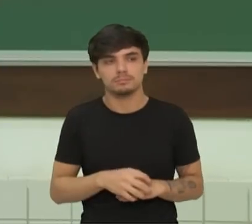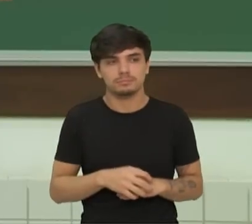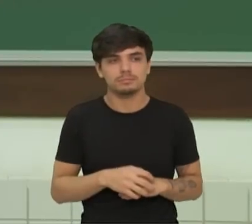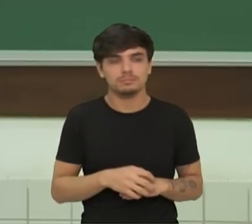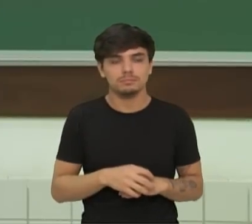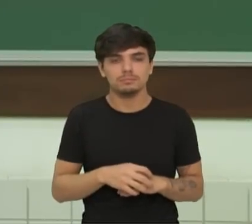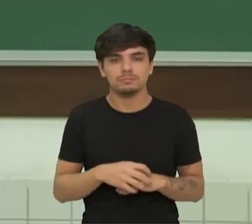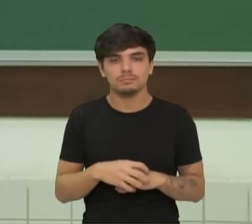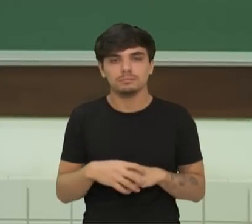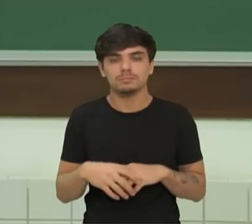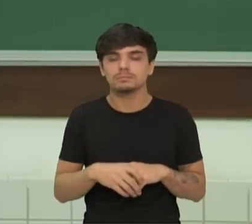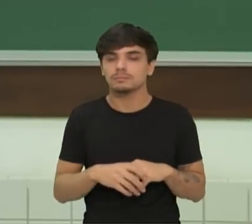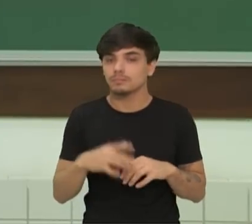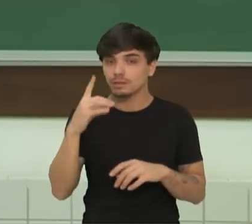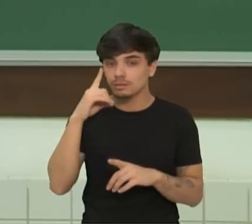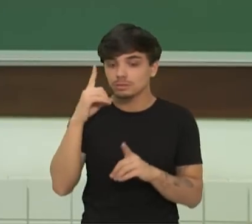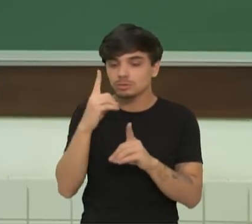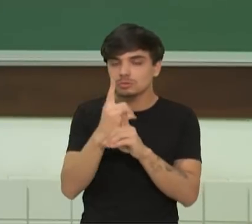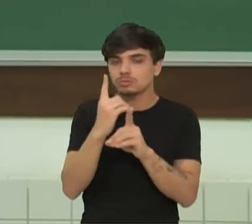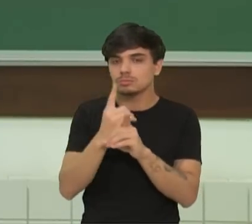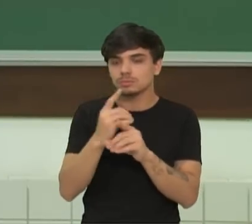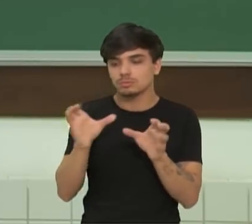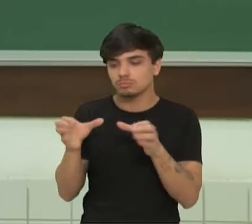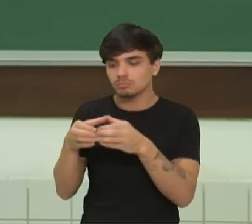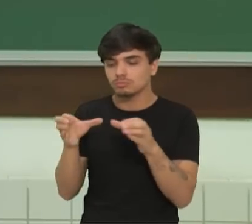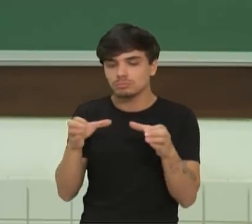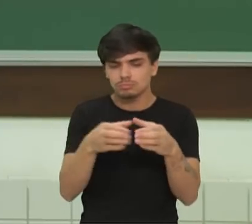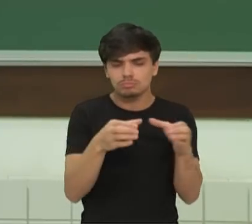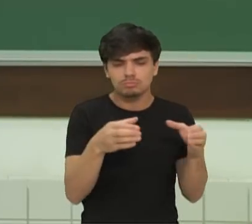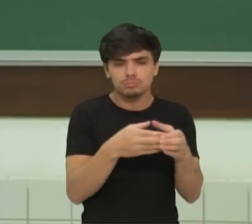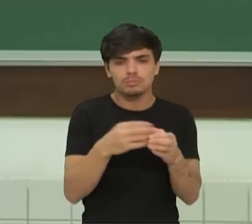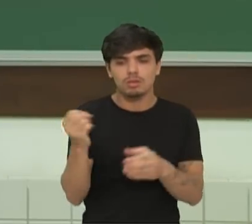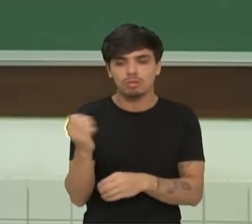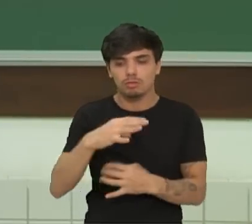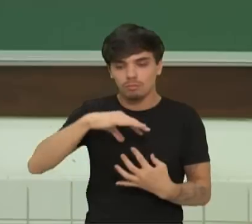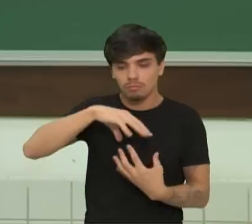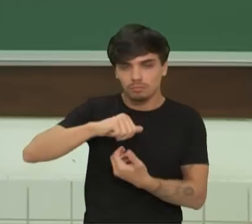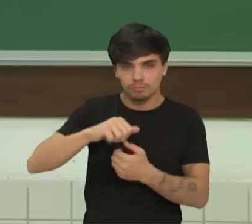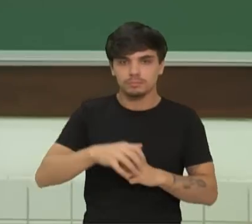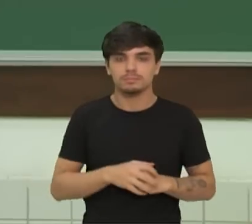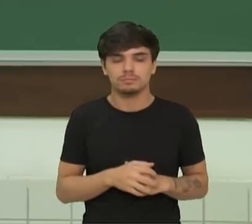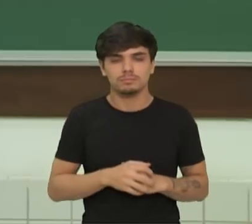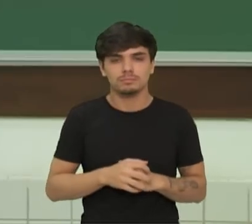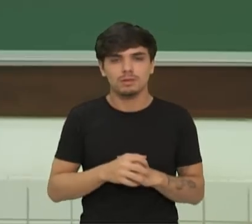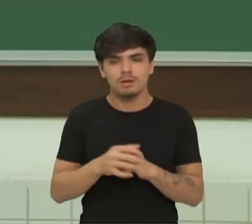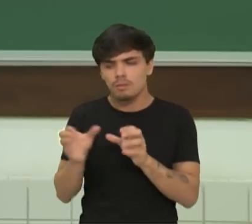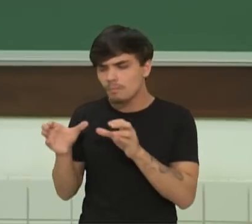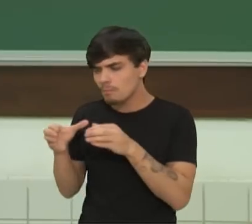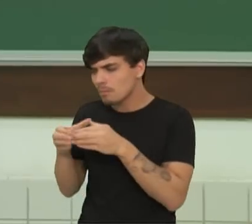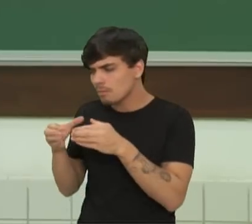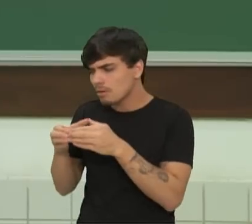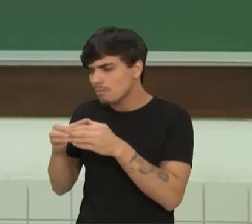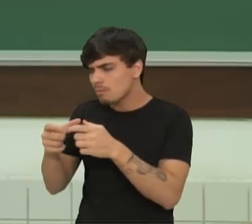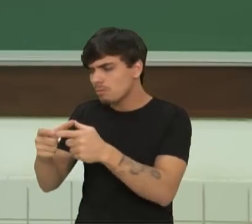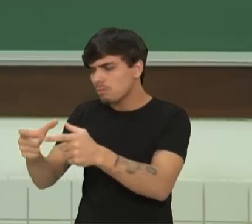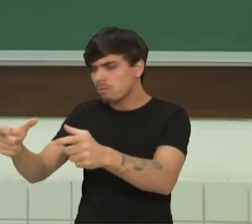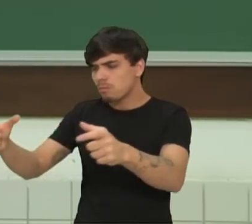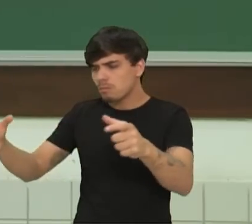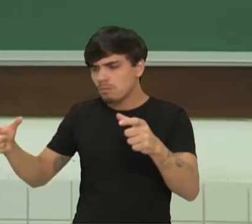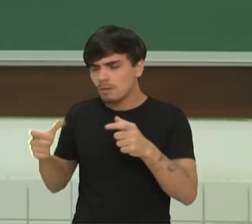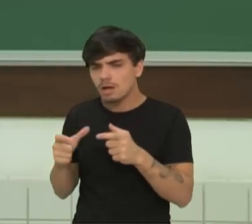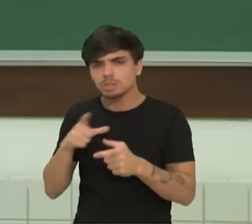novos mundos, descobriram as colônias. Tá, então as colônias eram imensas, né, tinham muita terra.